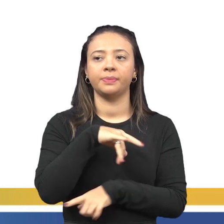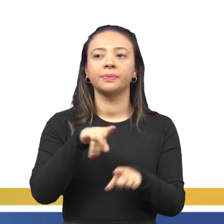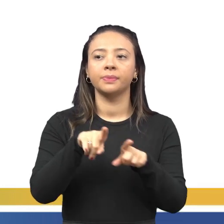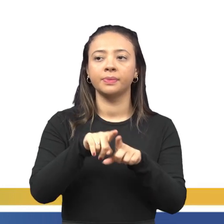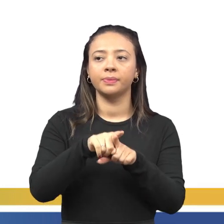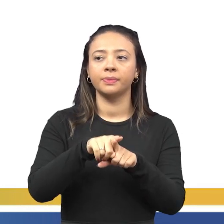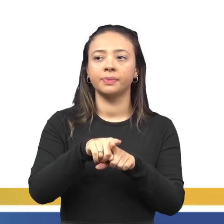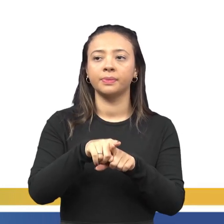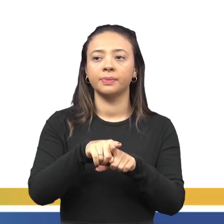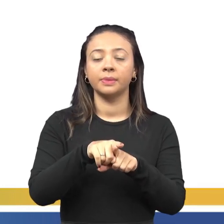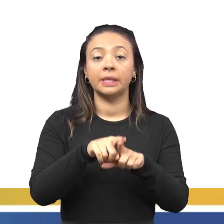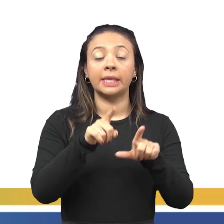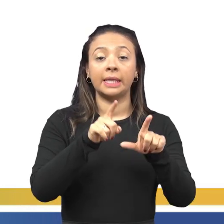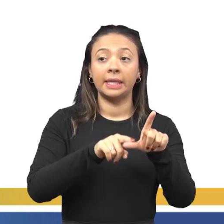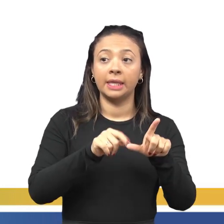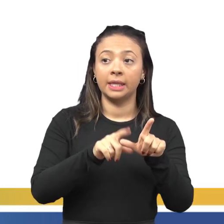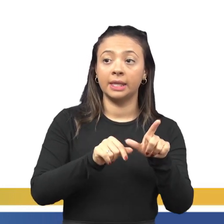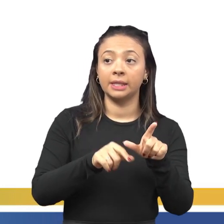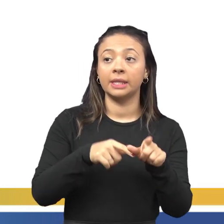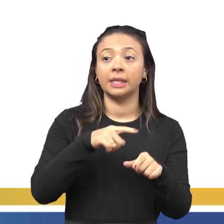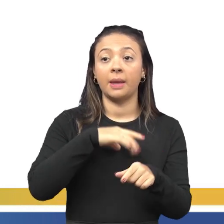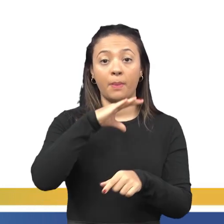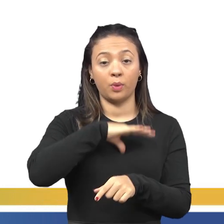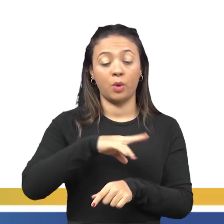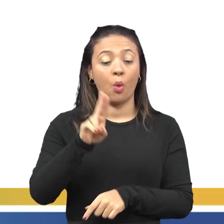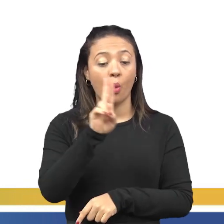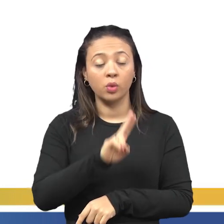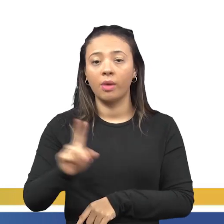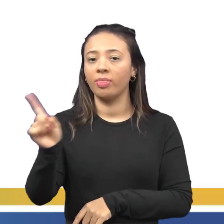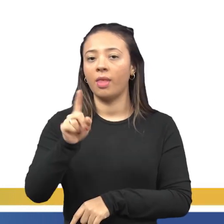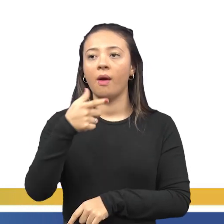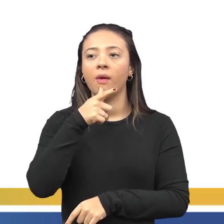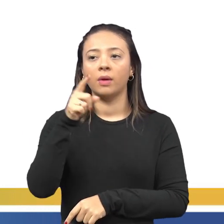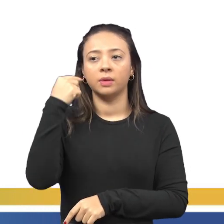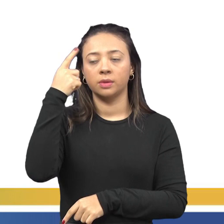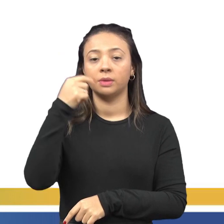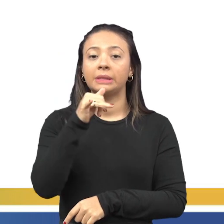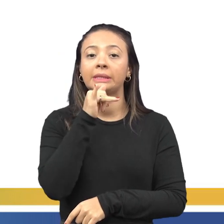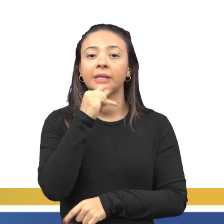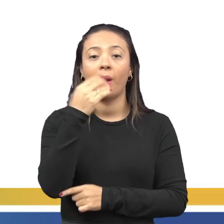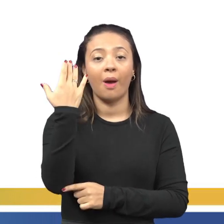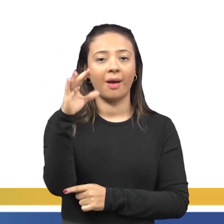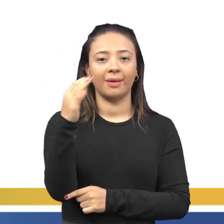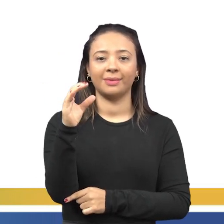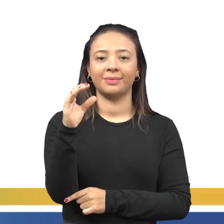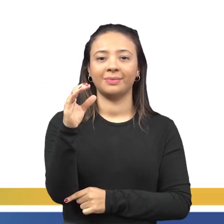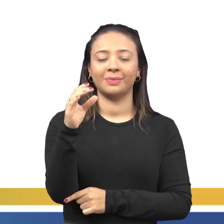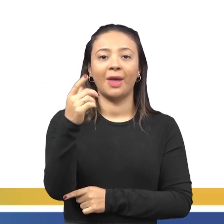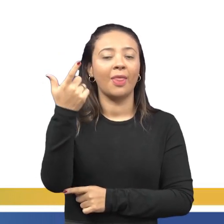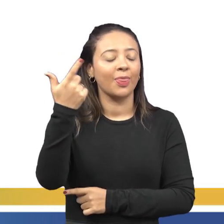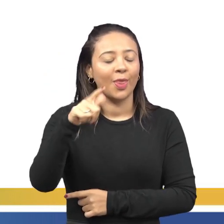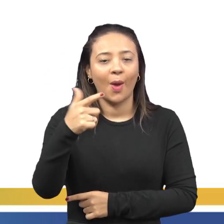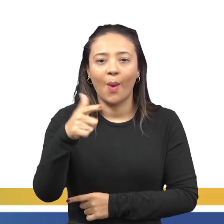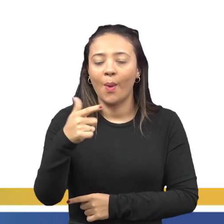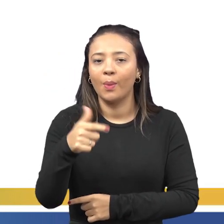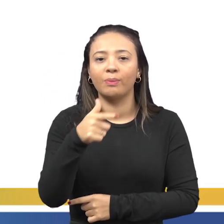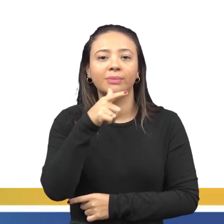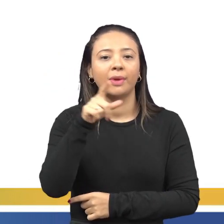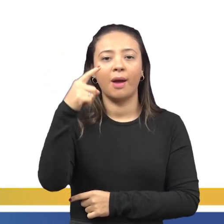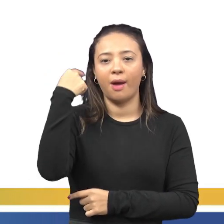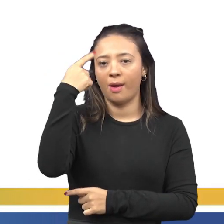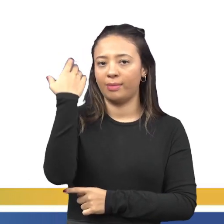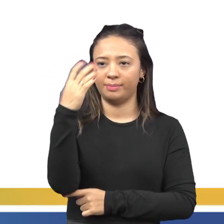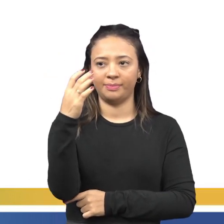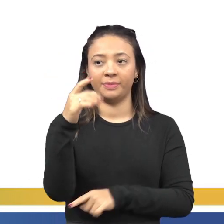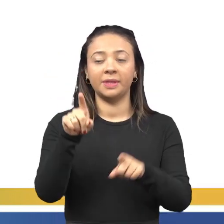dígrafos em português que não se usam em espanhol, como o caso ó, da C cedilha, certo? Não existe na língua espanhola. O